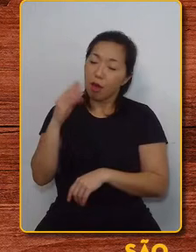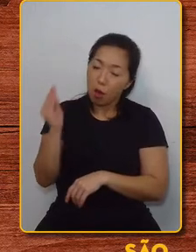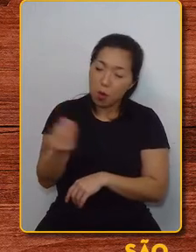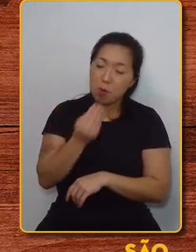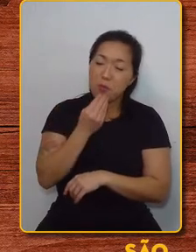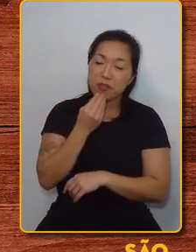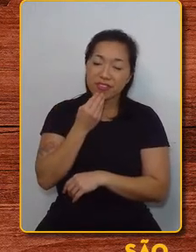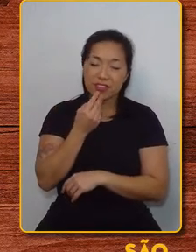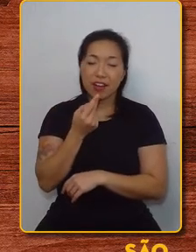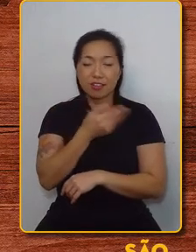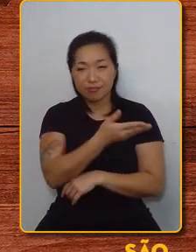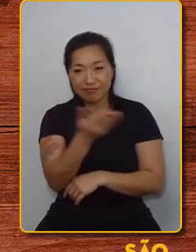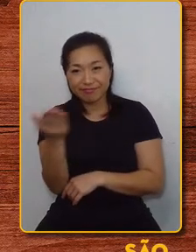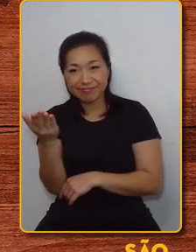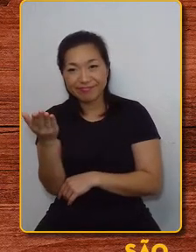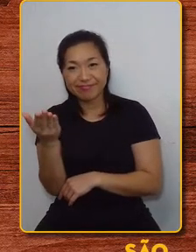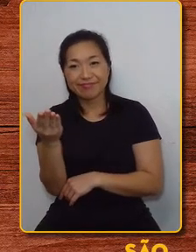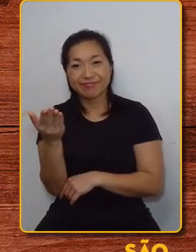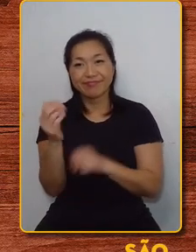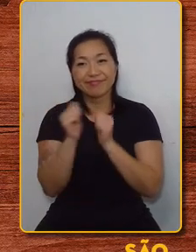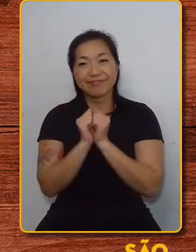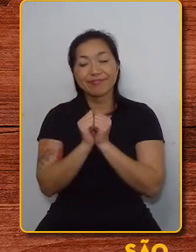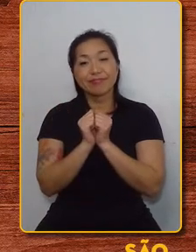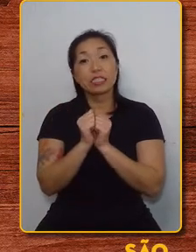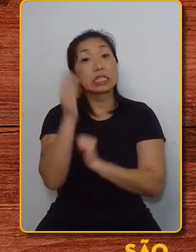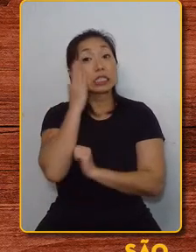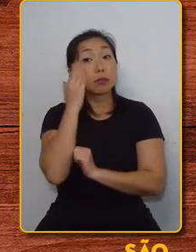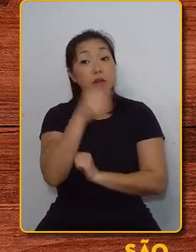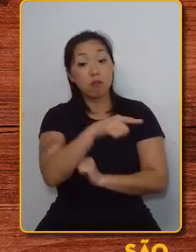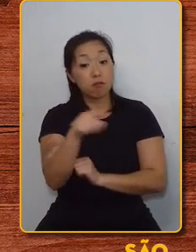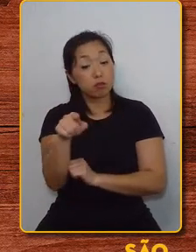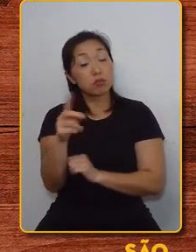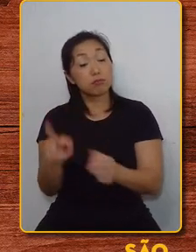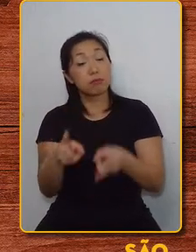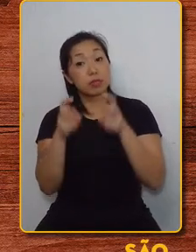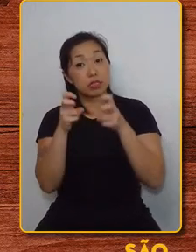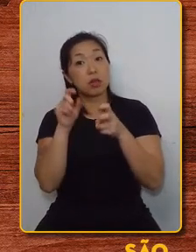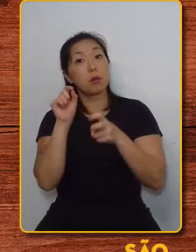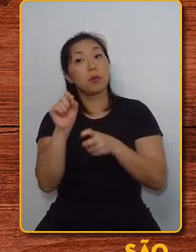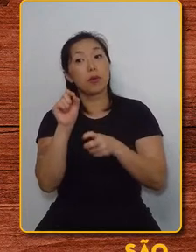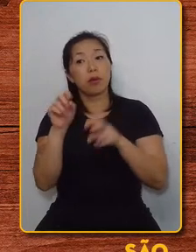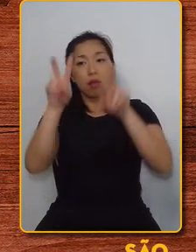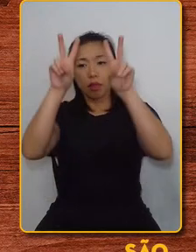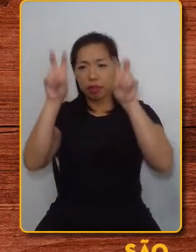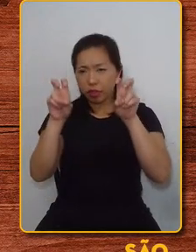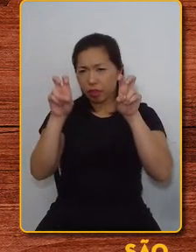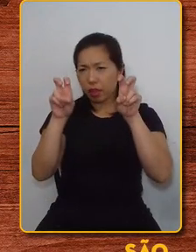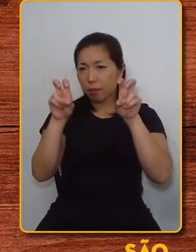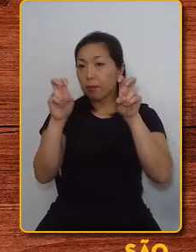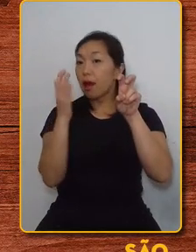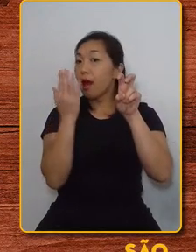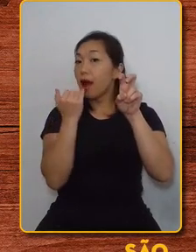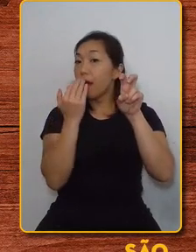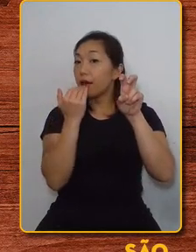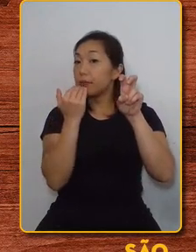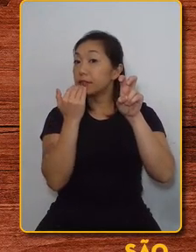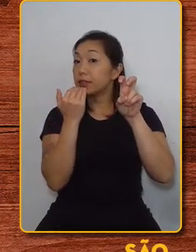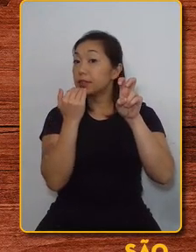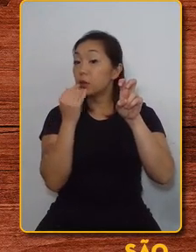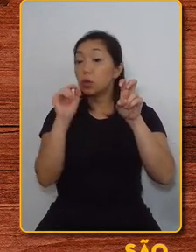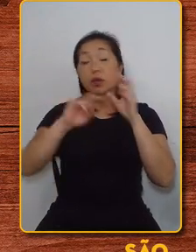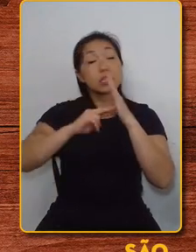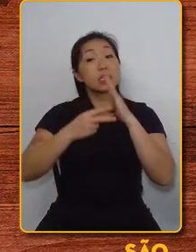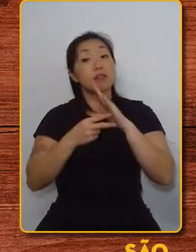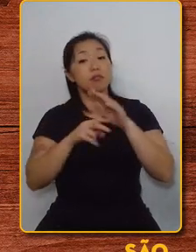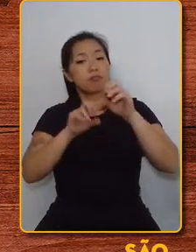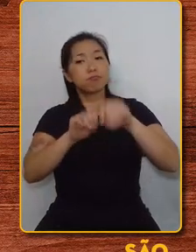de saber se vocês veem na inserção do tema da alimentação, né, como uma alfabetização alimentar mesmo,